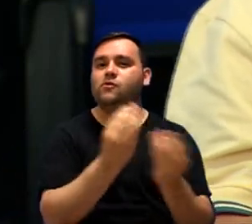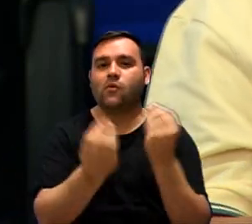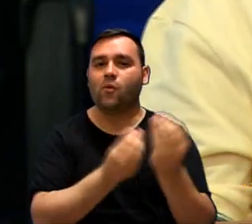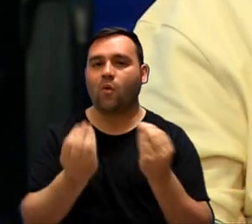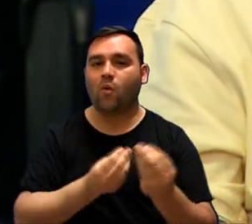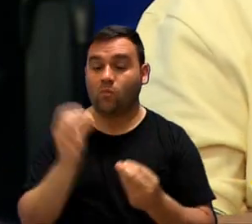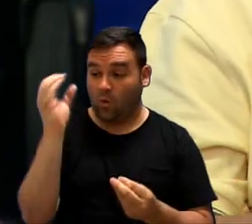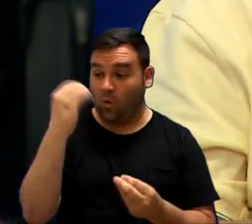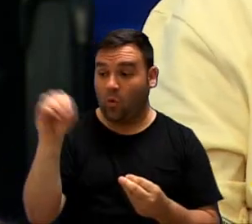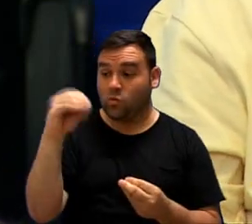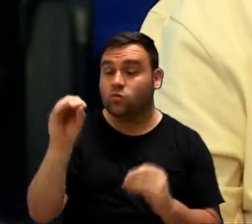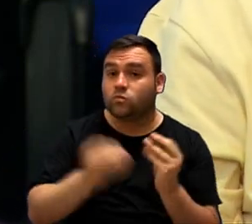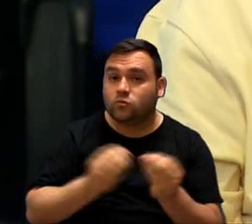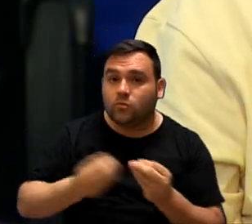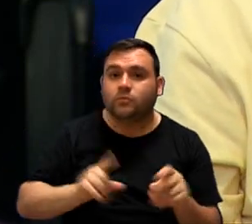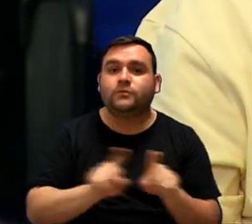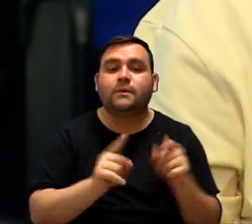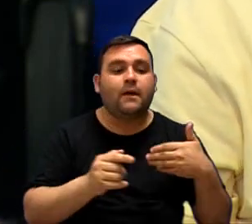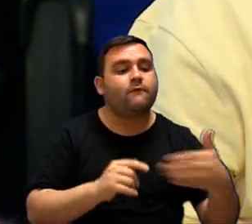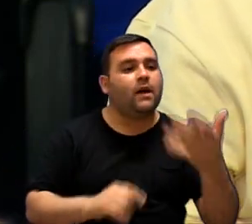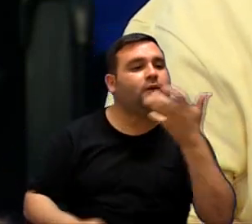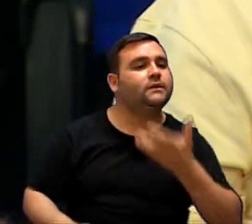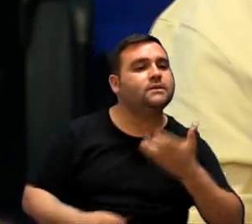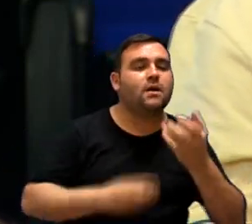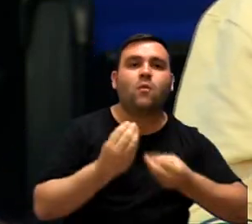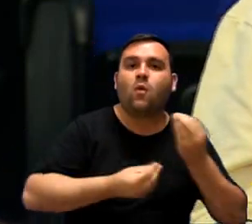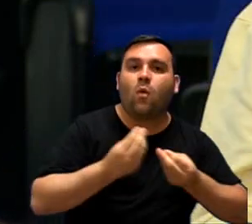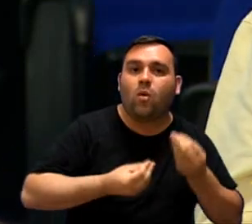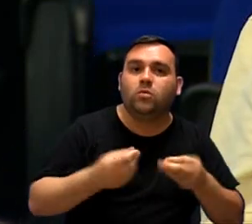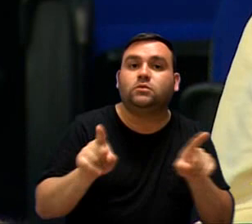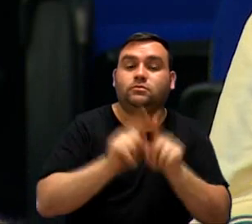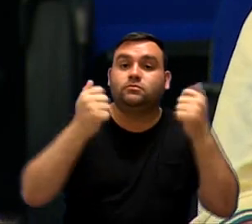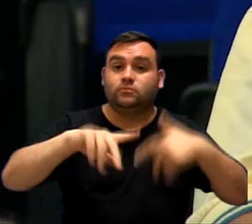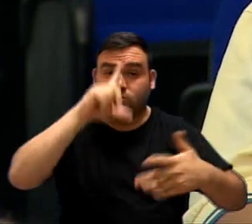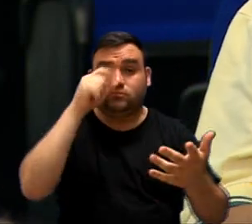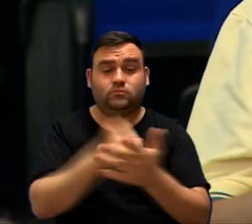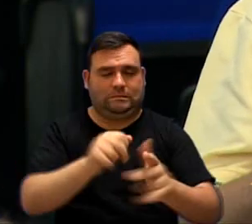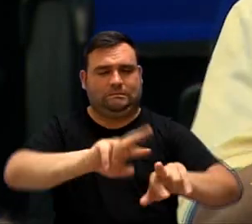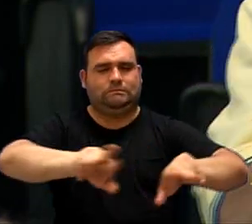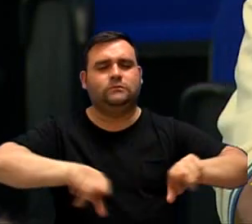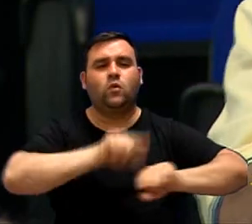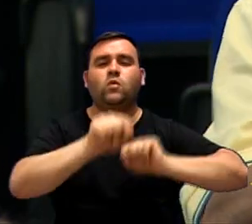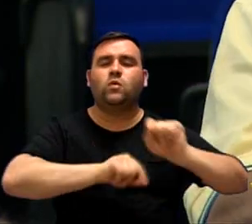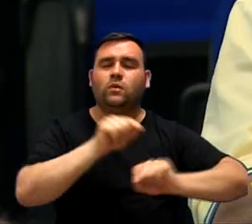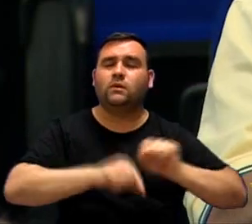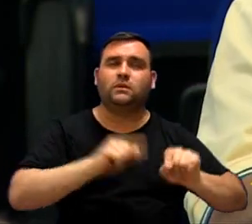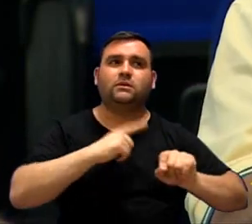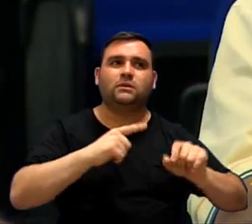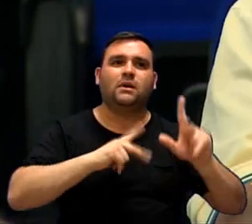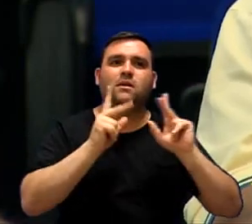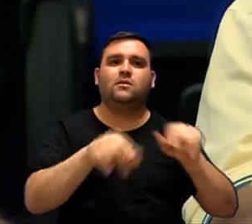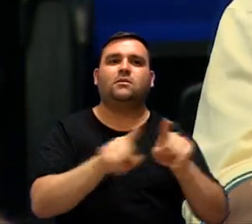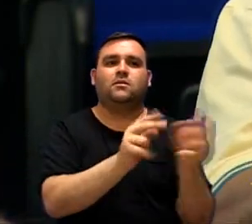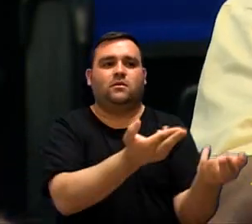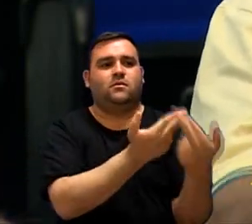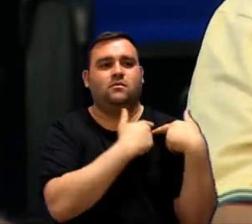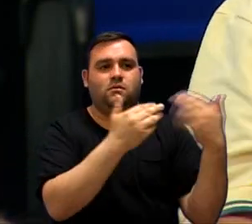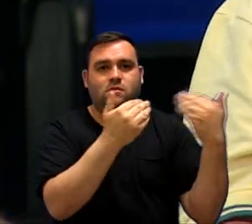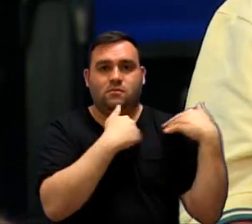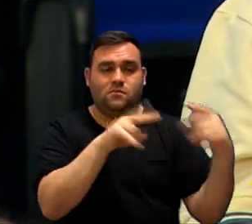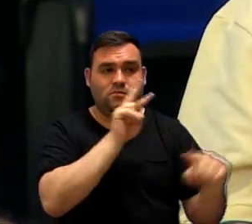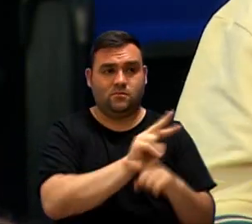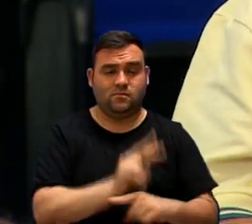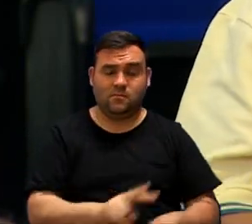em outubro, como é que nós vamos estar em dezembro, que providências serão tomadas para chegar no nível que a lei de responsabilidade